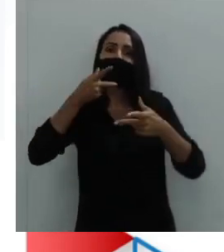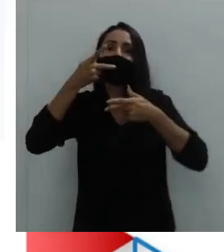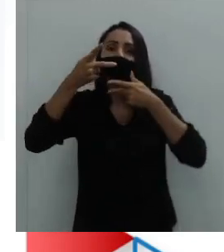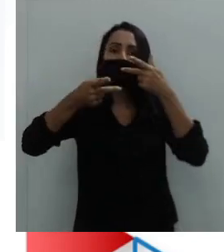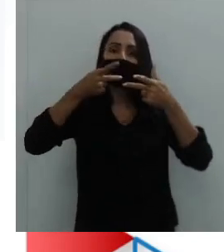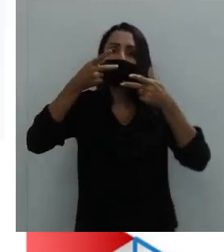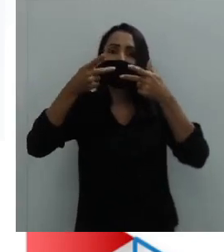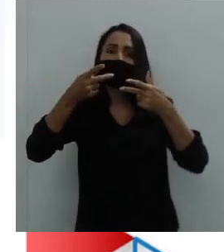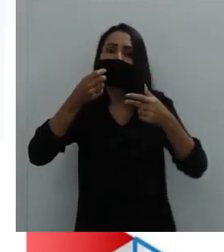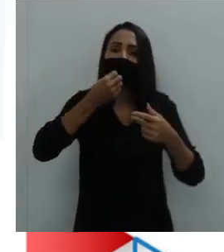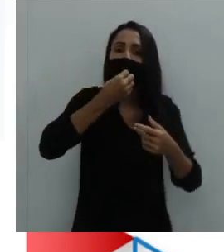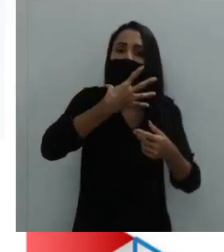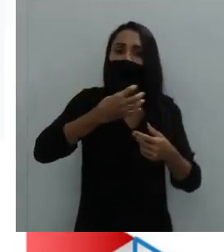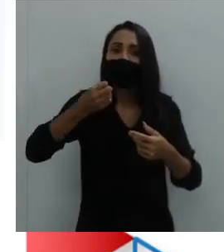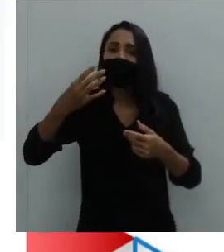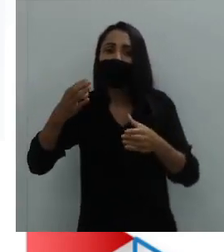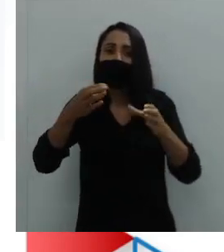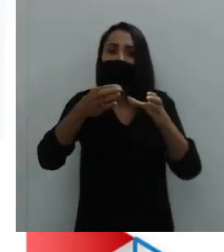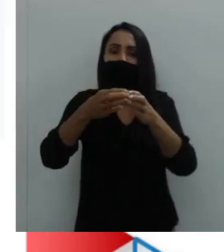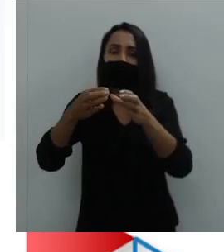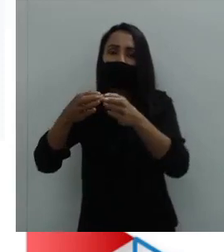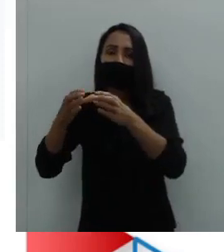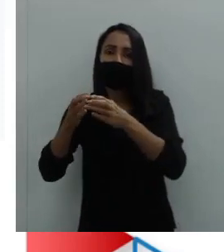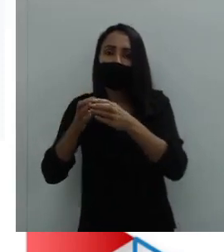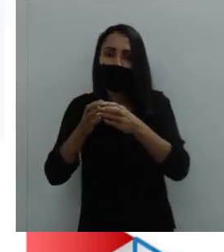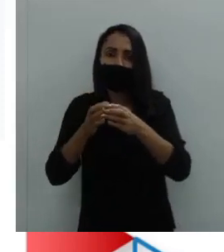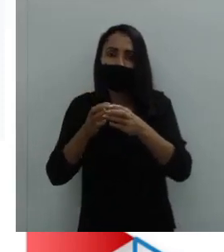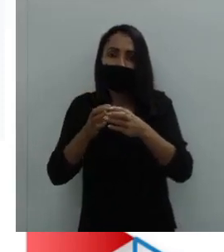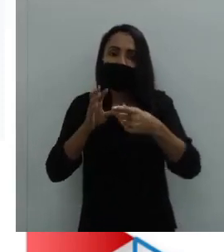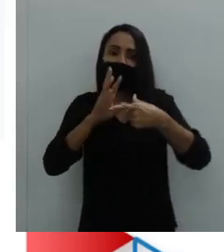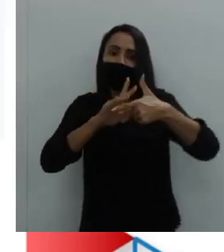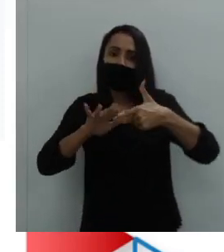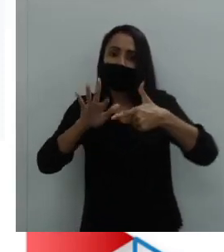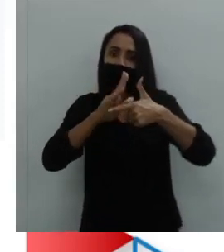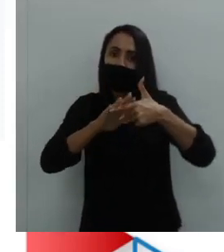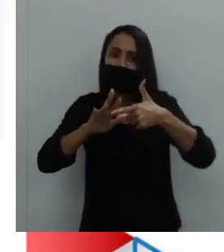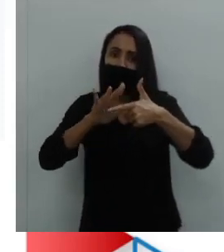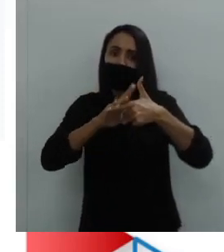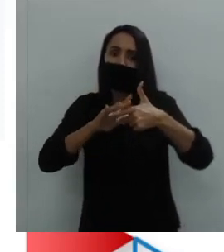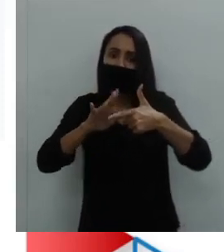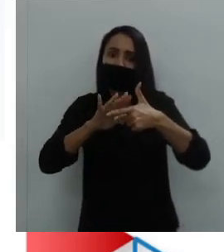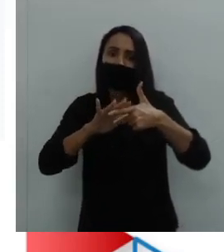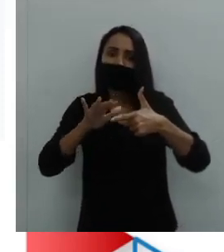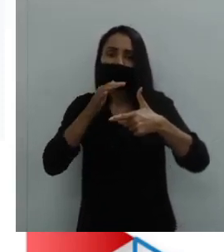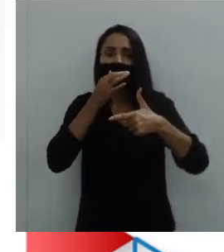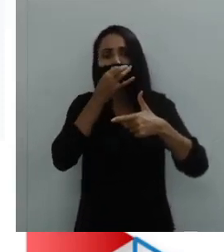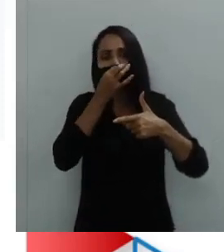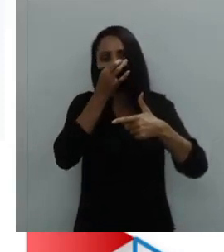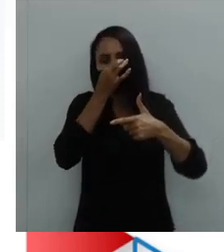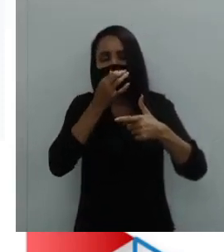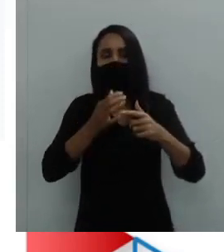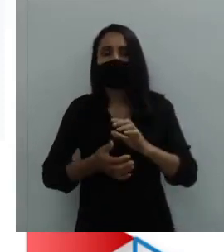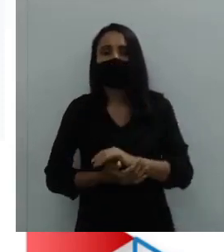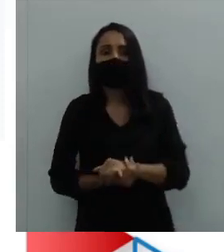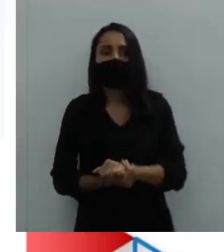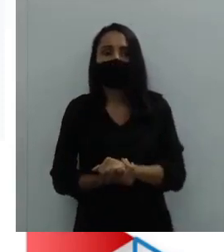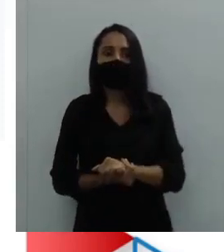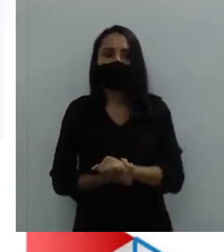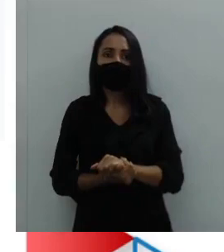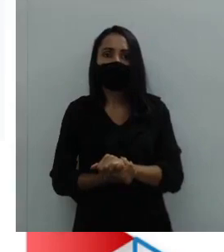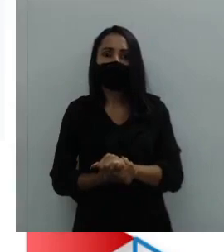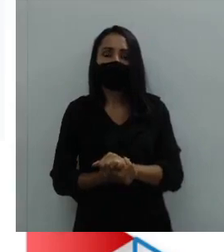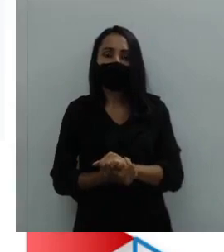as palavras, o grupo de fonemas, o ritmo, a velocidade e a cadência melódica dos